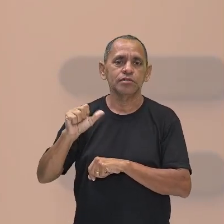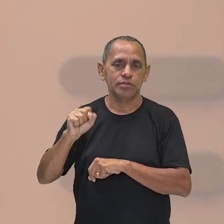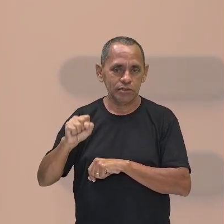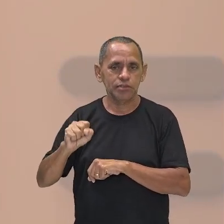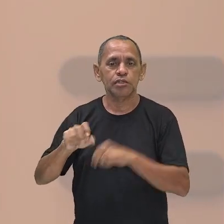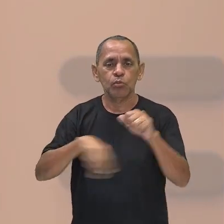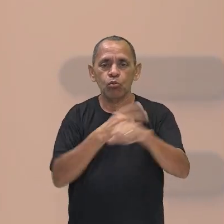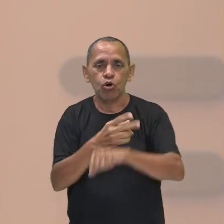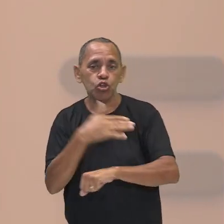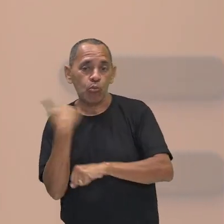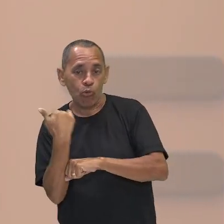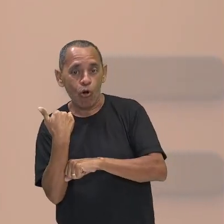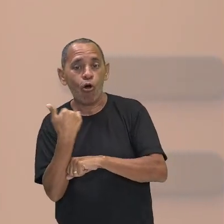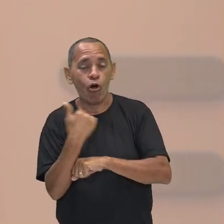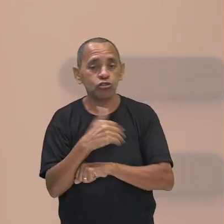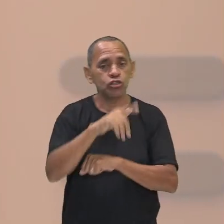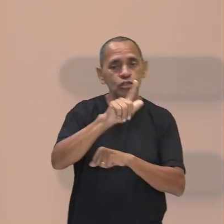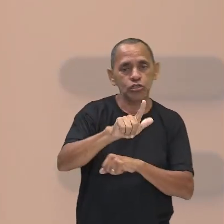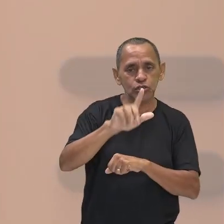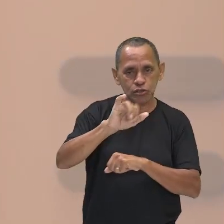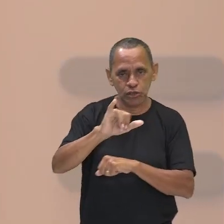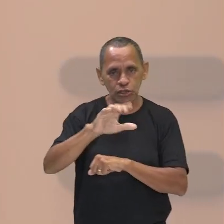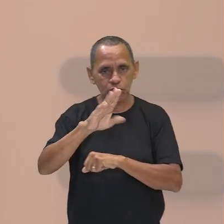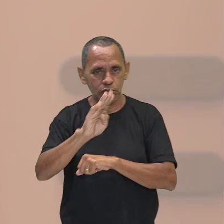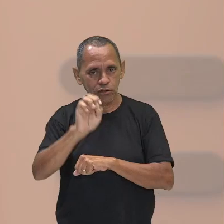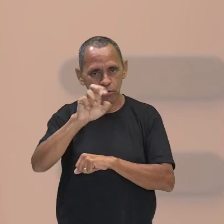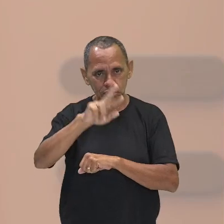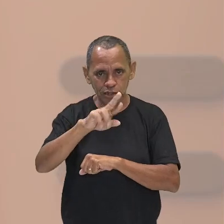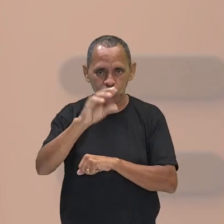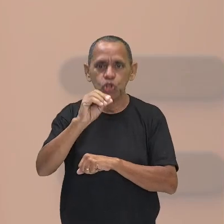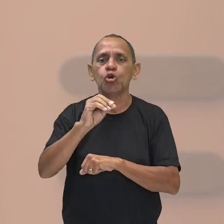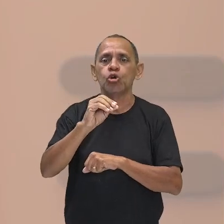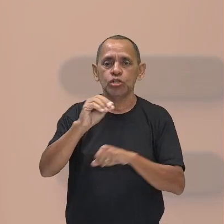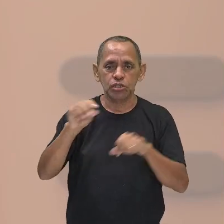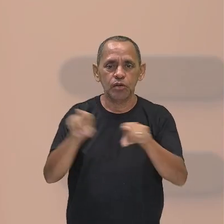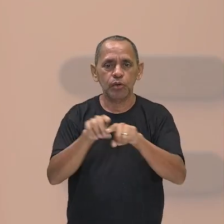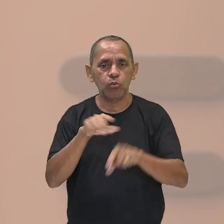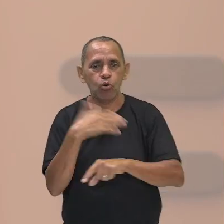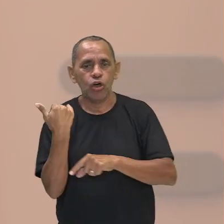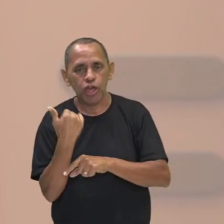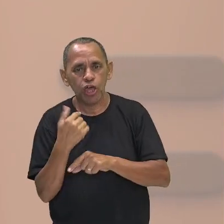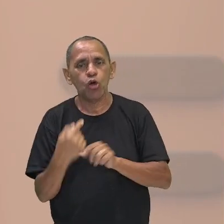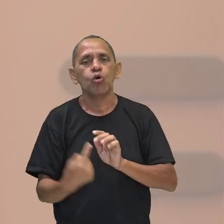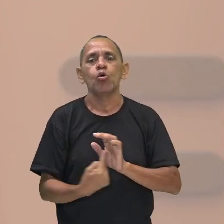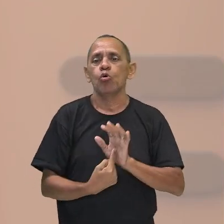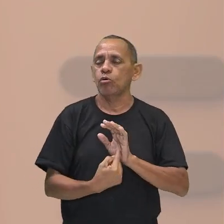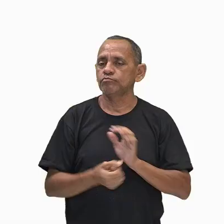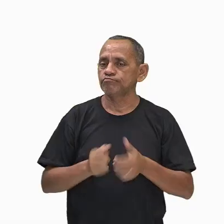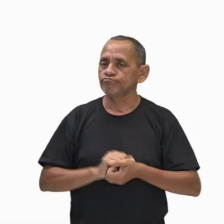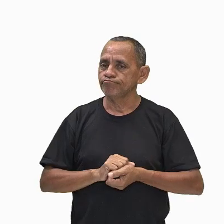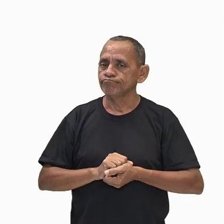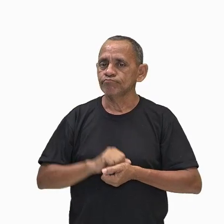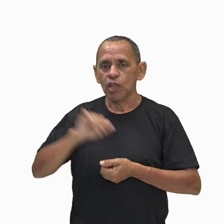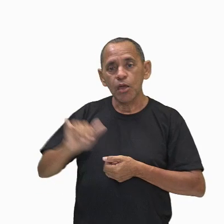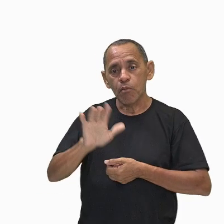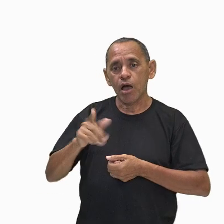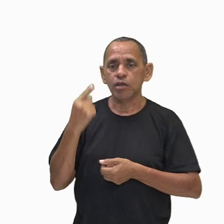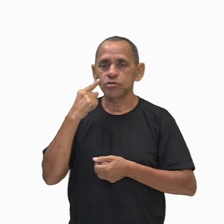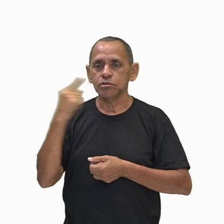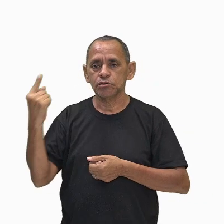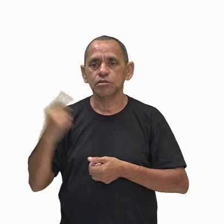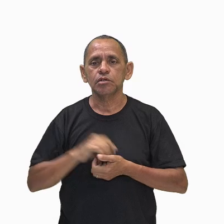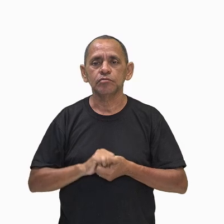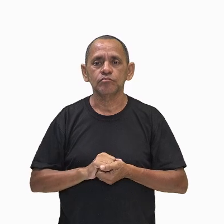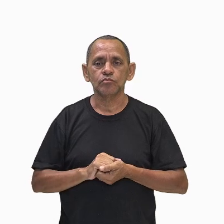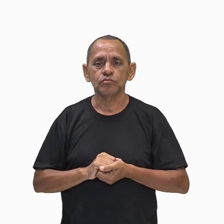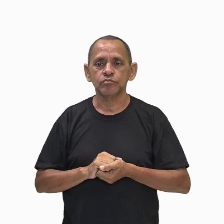nova, é mais um pouquinho, né, de uma pólvora aí para o quê? Para que essa imagem do Pedro I ficasse, então, desgastada. Vamos adiante, olha só,